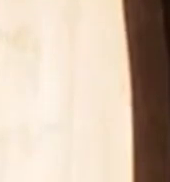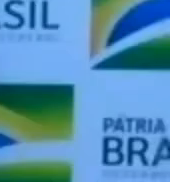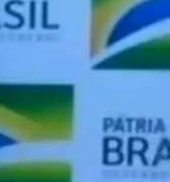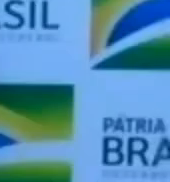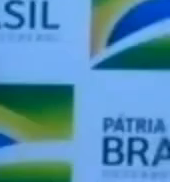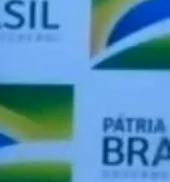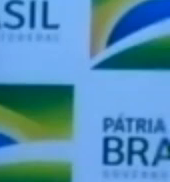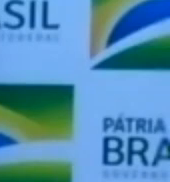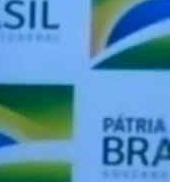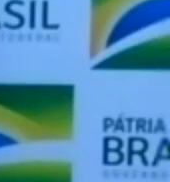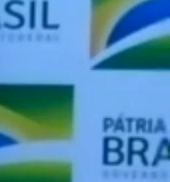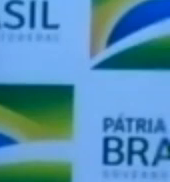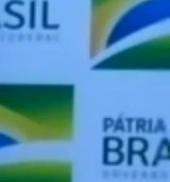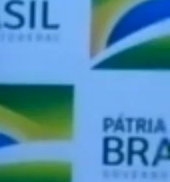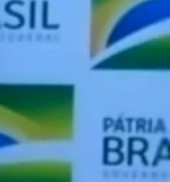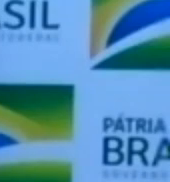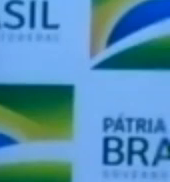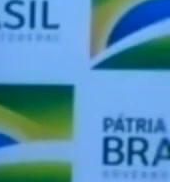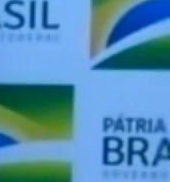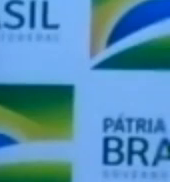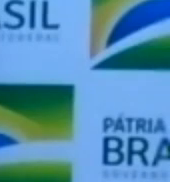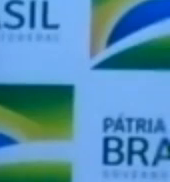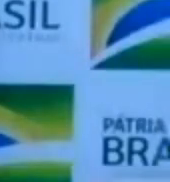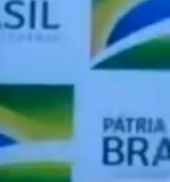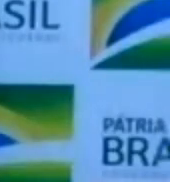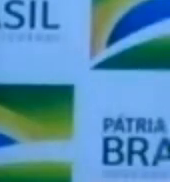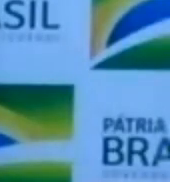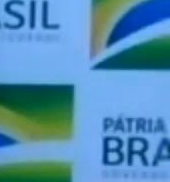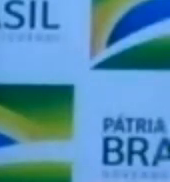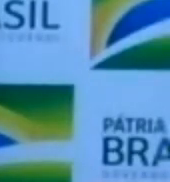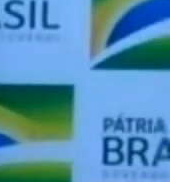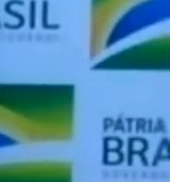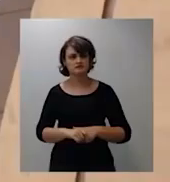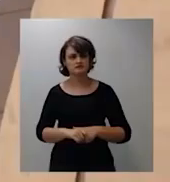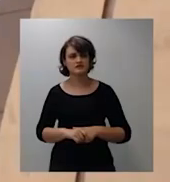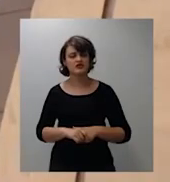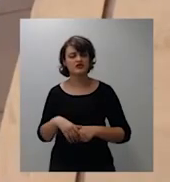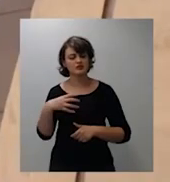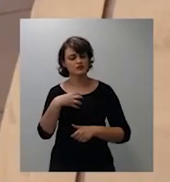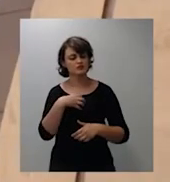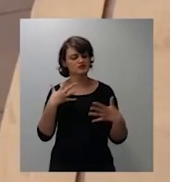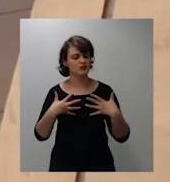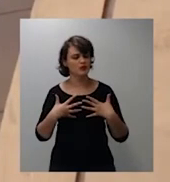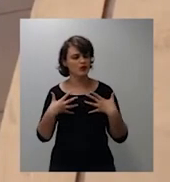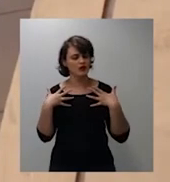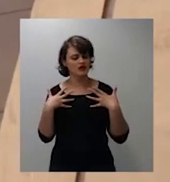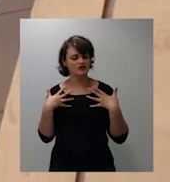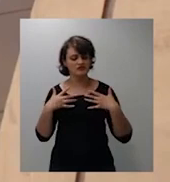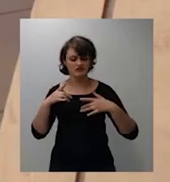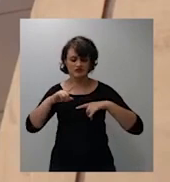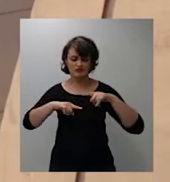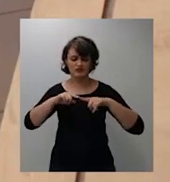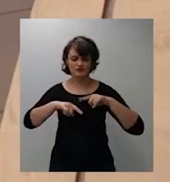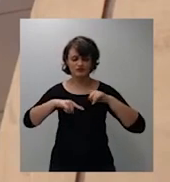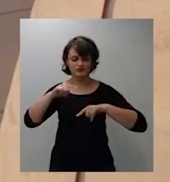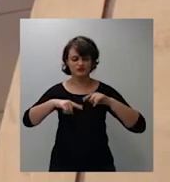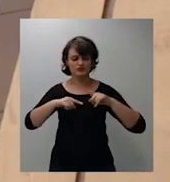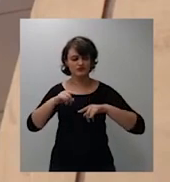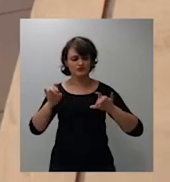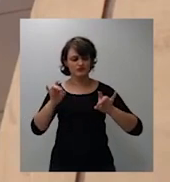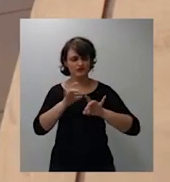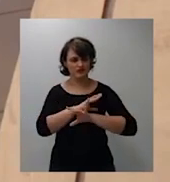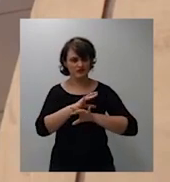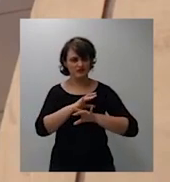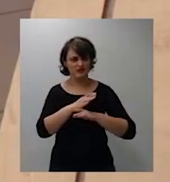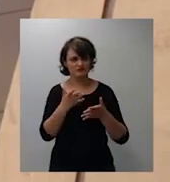outros tribunais do vice-presidente da república general hamilton mourão e diversos especialistas nessa